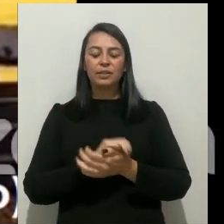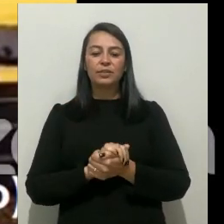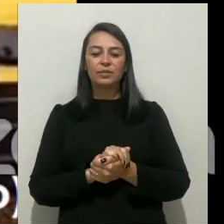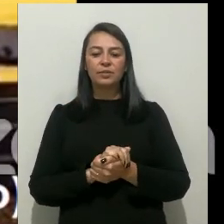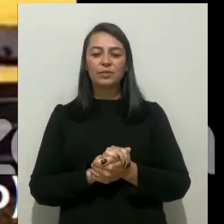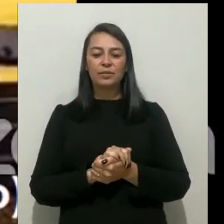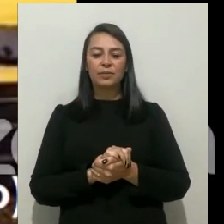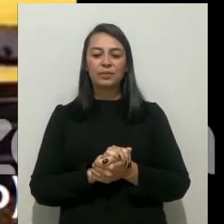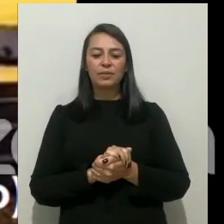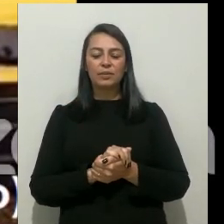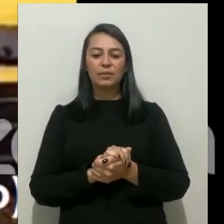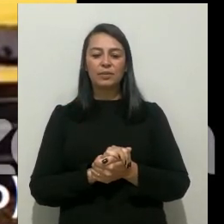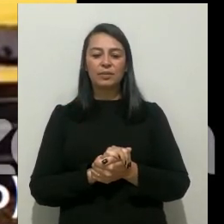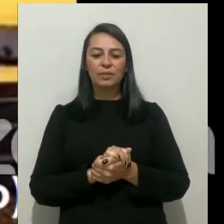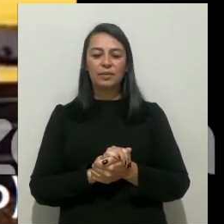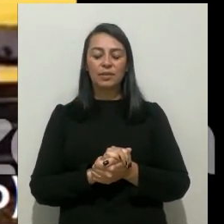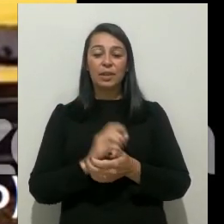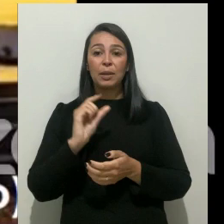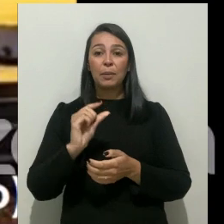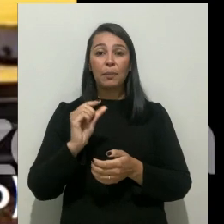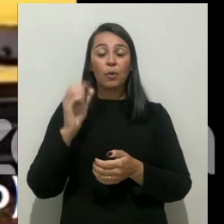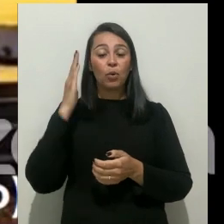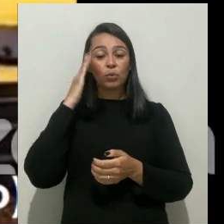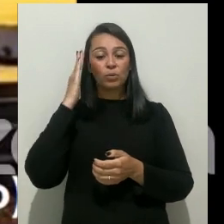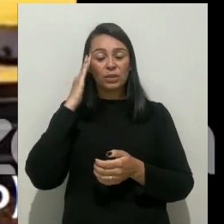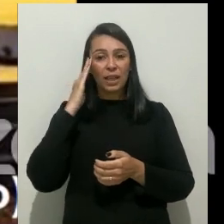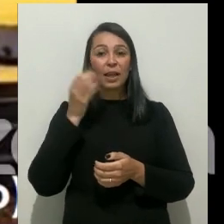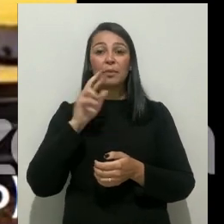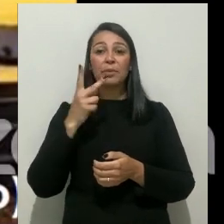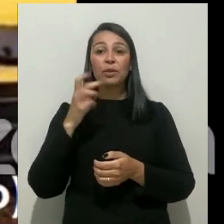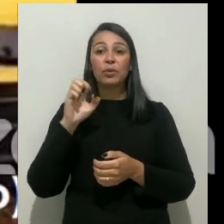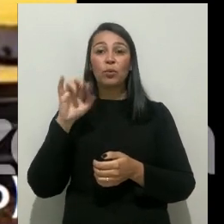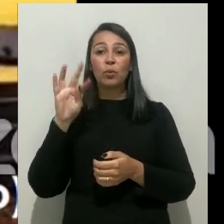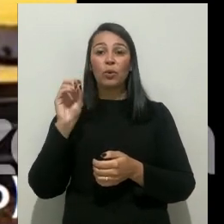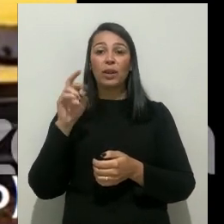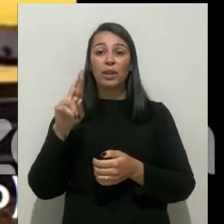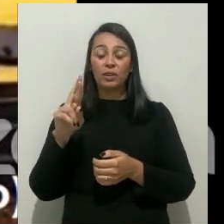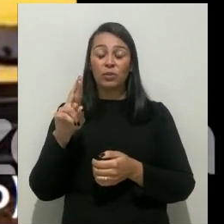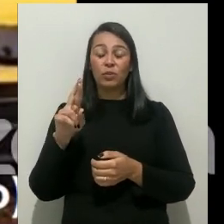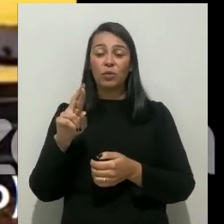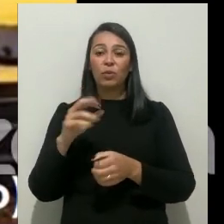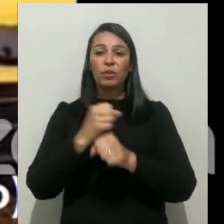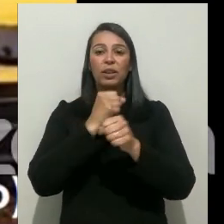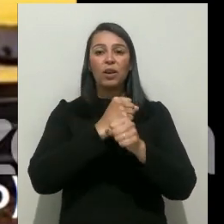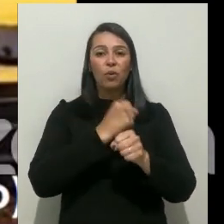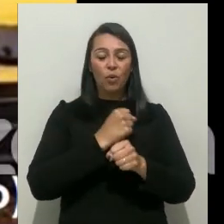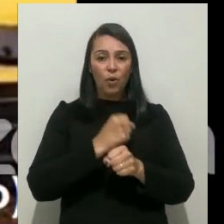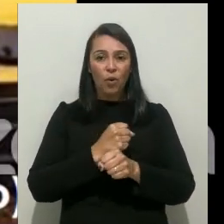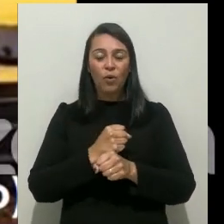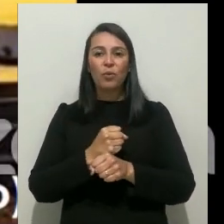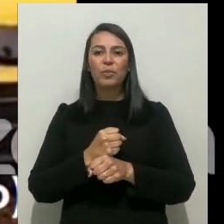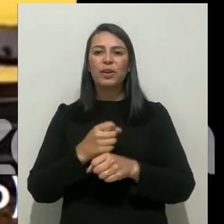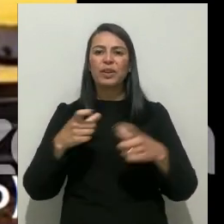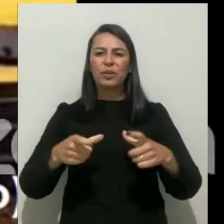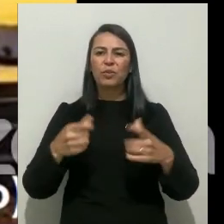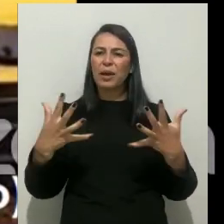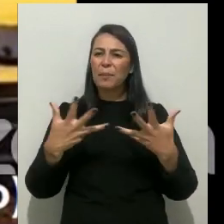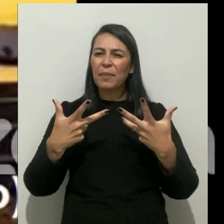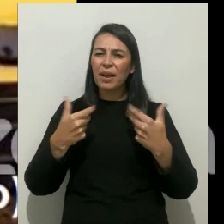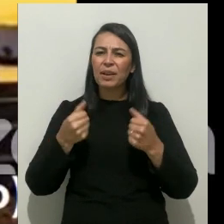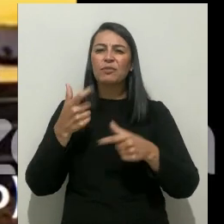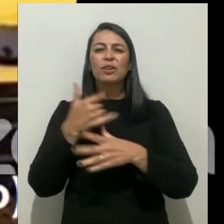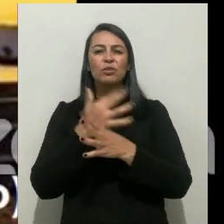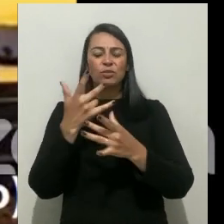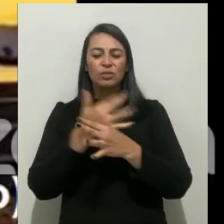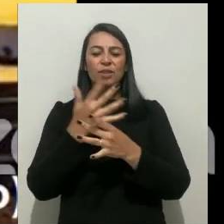não sabe, né, que ou poucos nós sabemos que é dele, e é um mirante maravilhoso da cidade, assim, é um lugar tão bonito